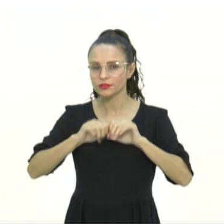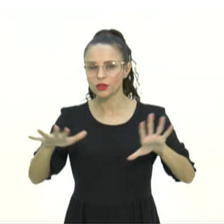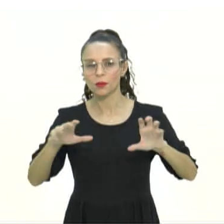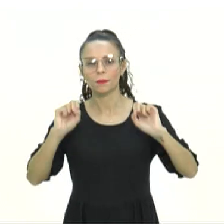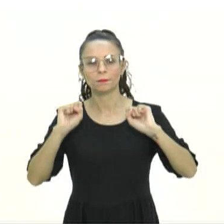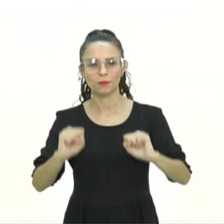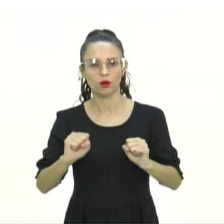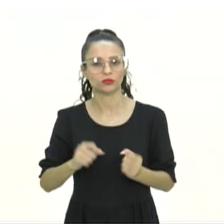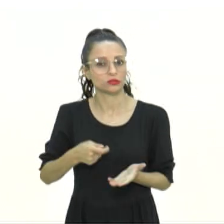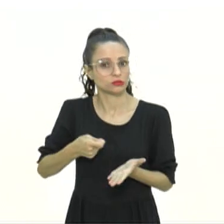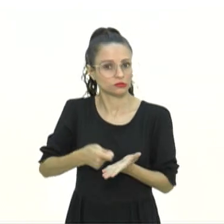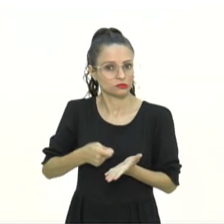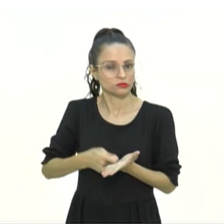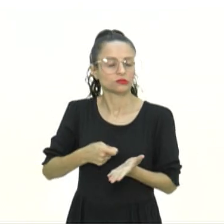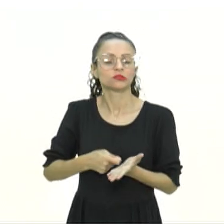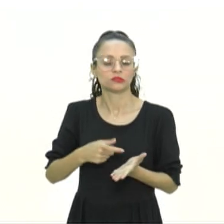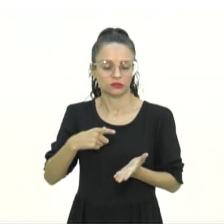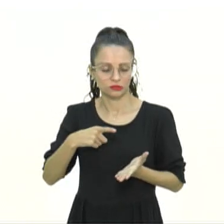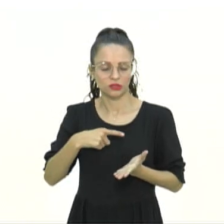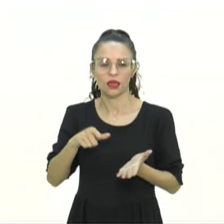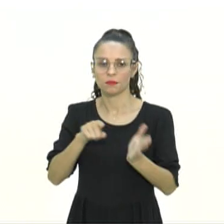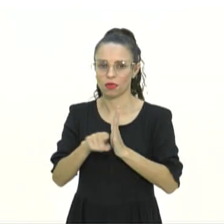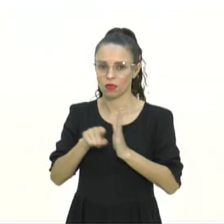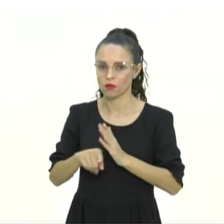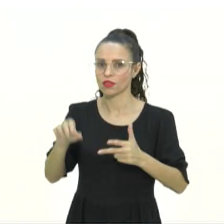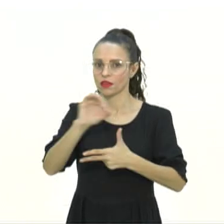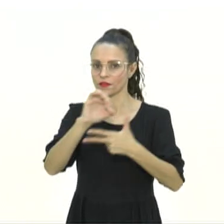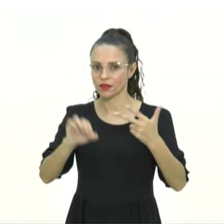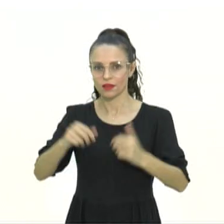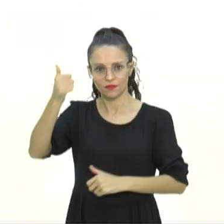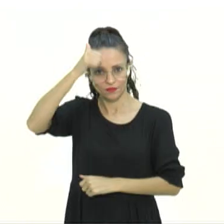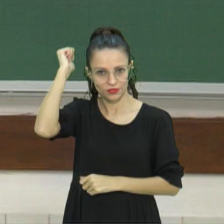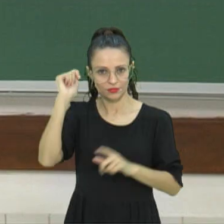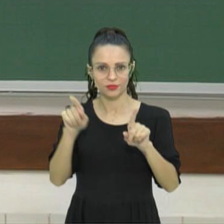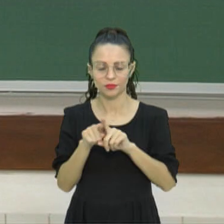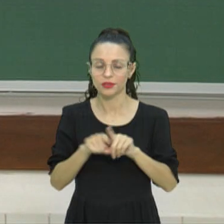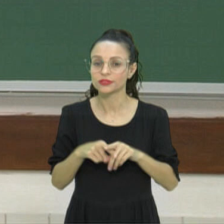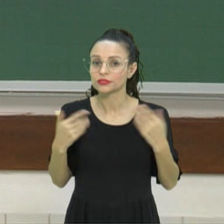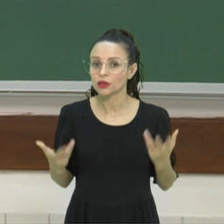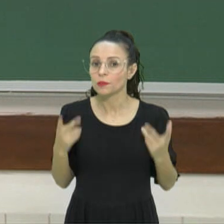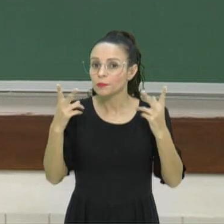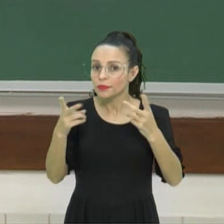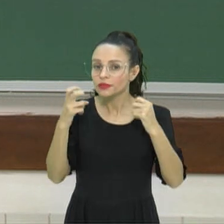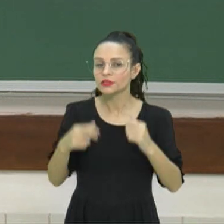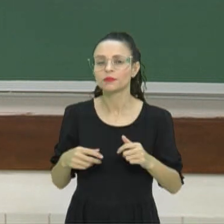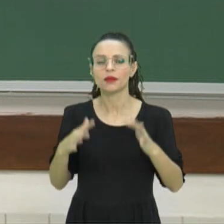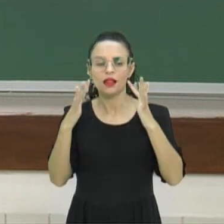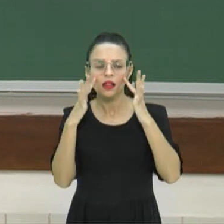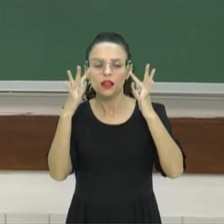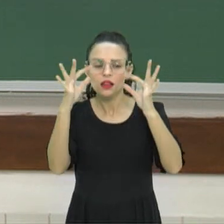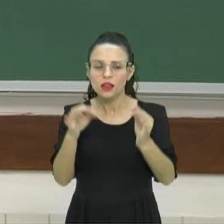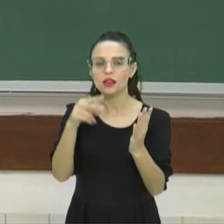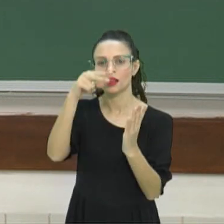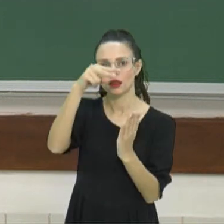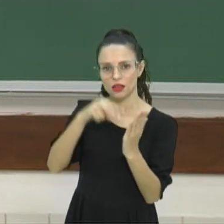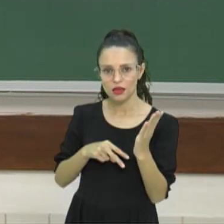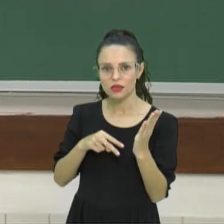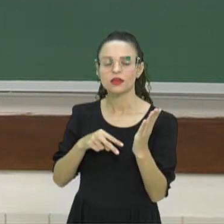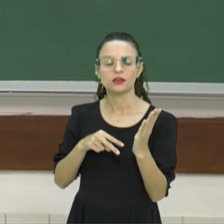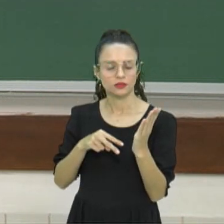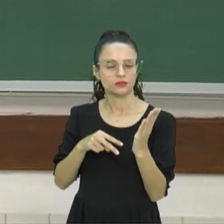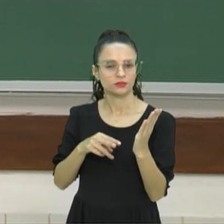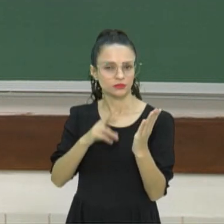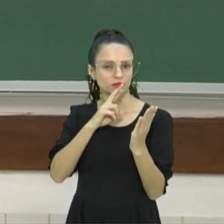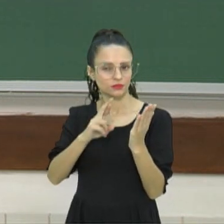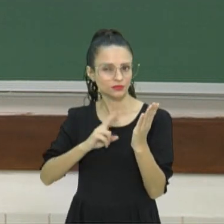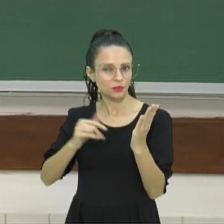ser cobrados em vestibulares e também no Enem. Então, observe que sempre que ler com atenção, o resultado virá